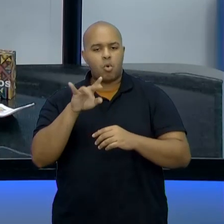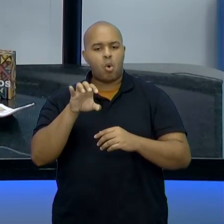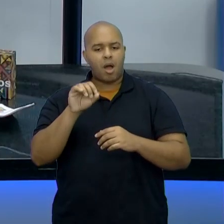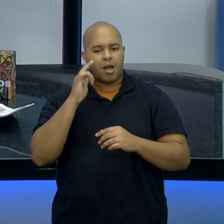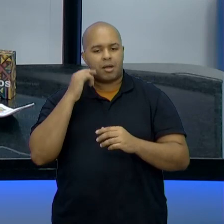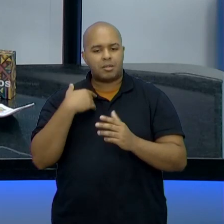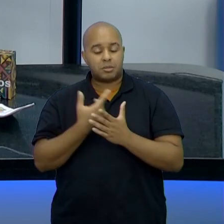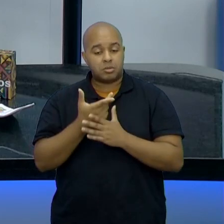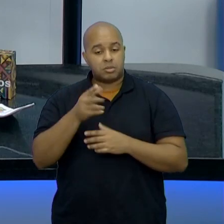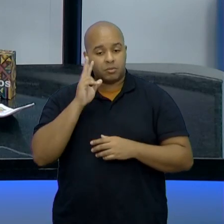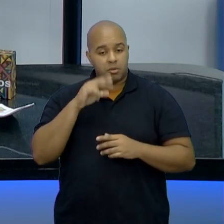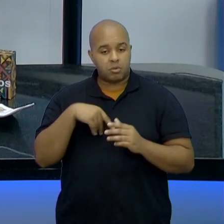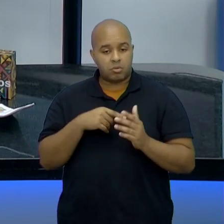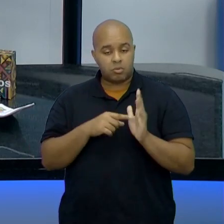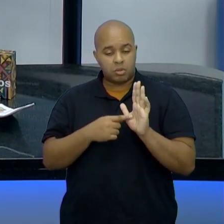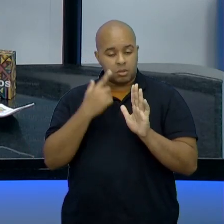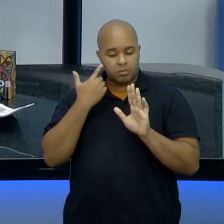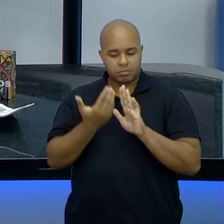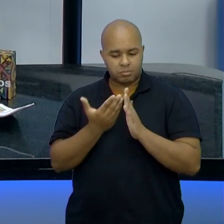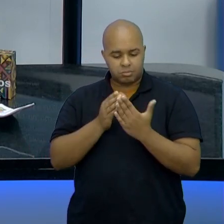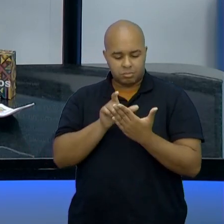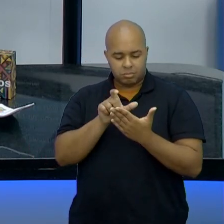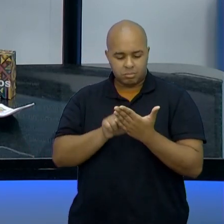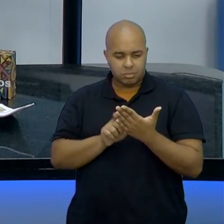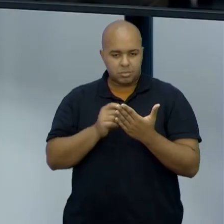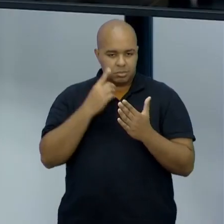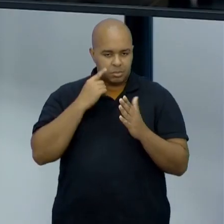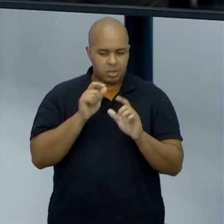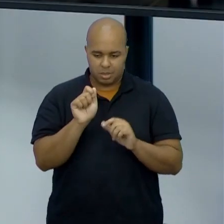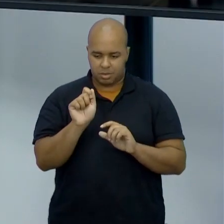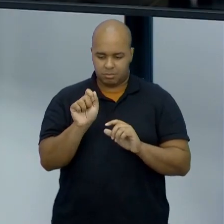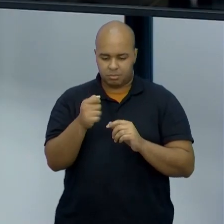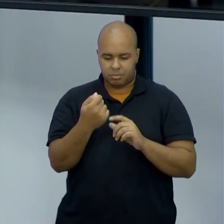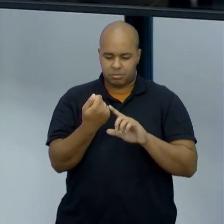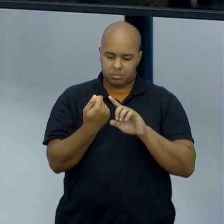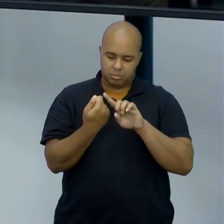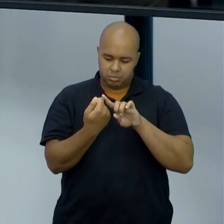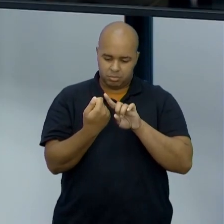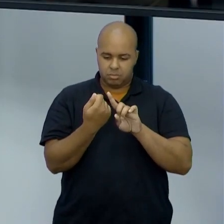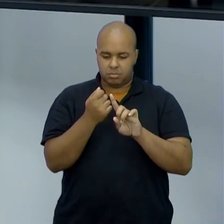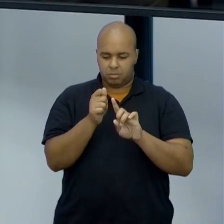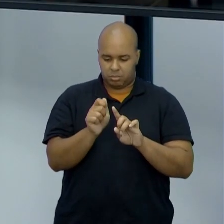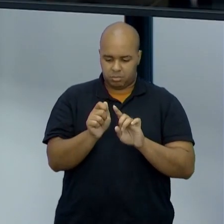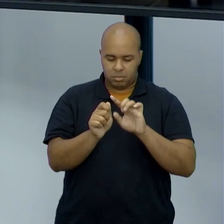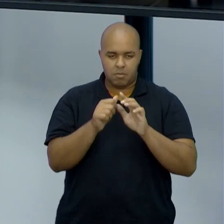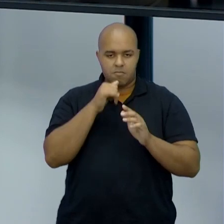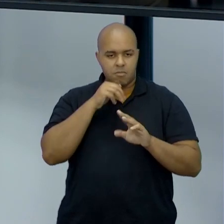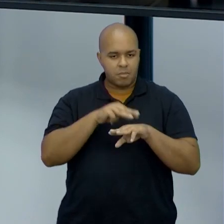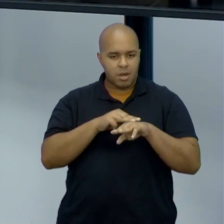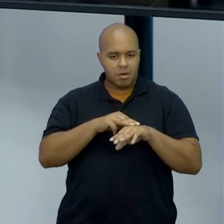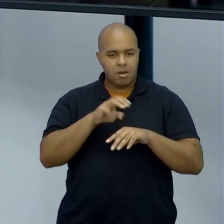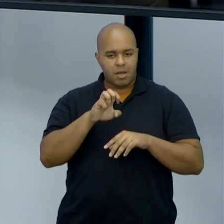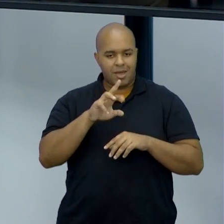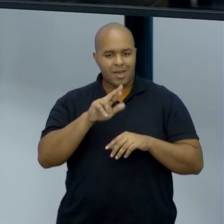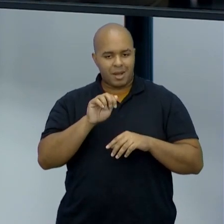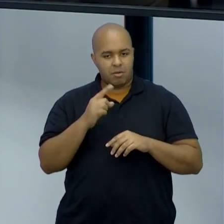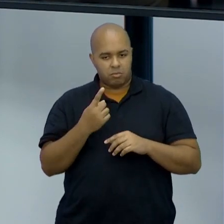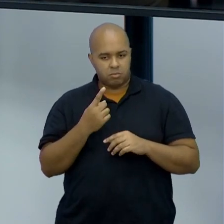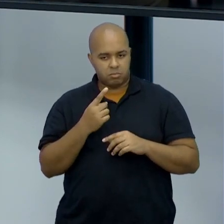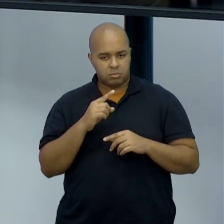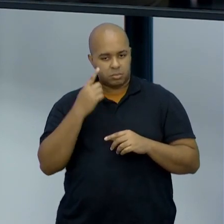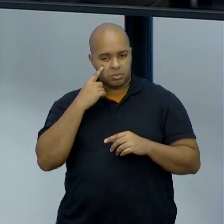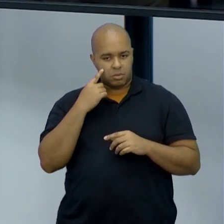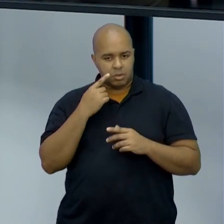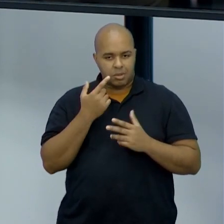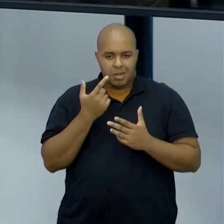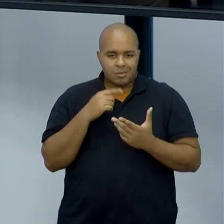pode verificar isso olhando a parte de trás da carta, só para saber que a carta, por exemplo, marrom é da era 1. Então, quando você olha